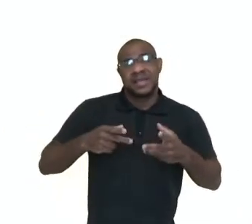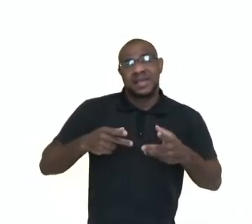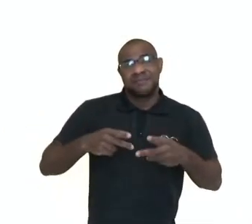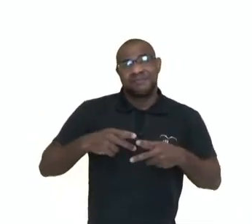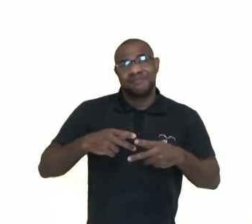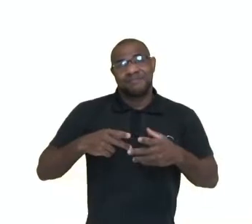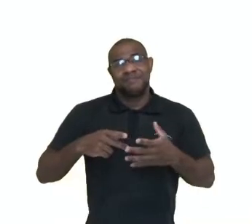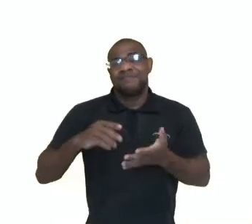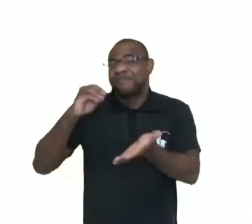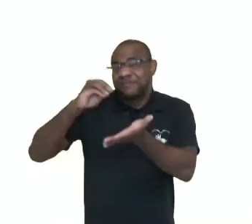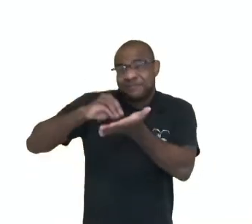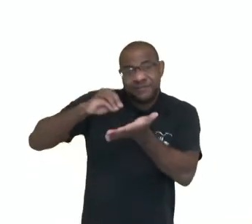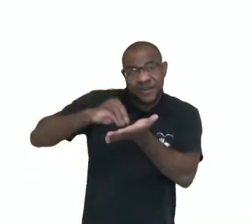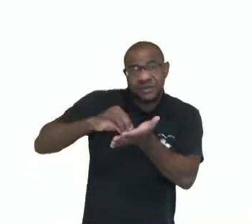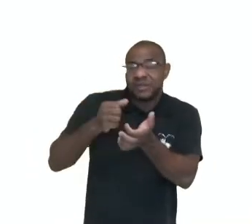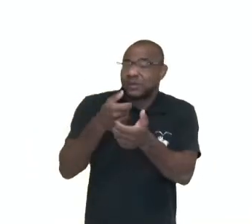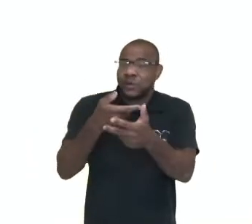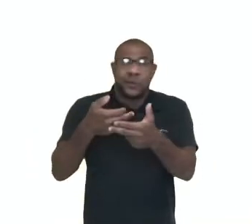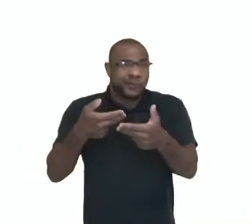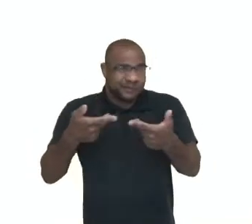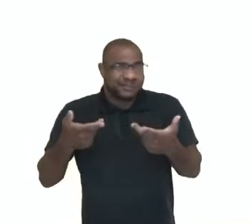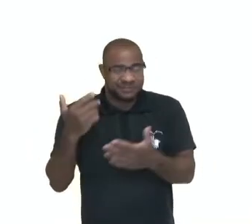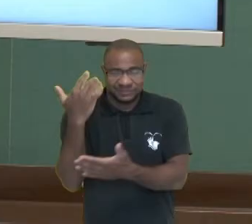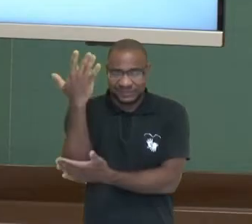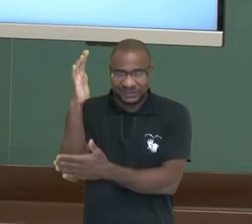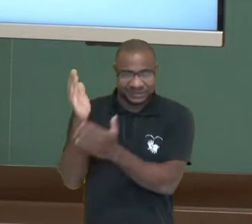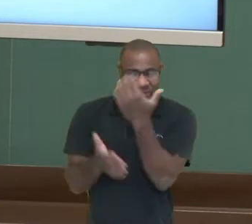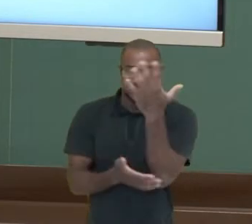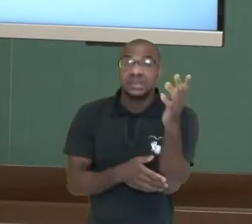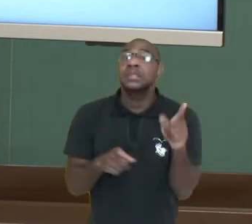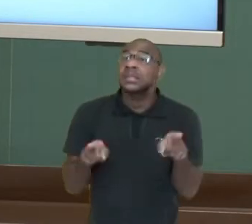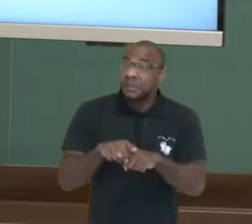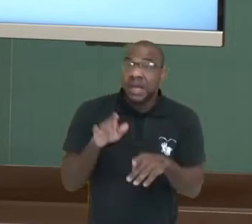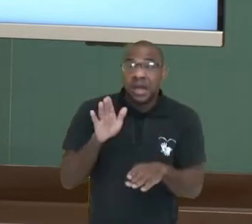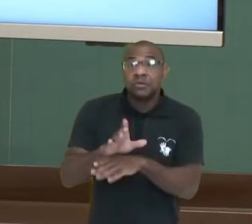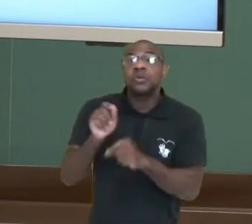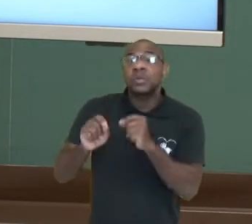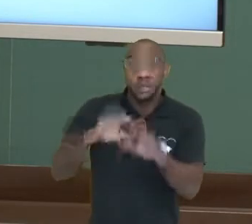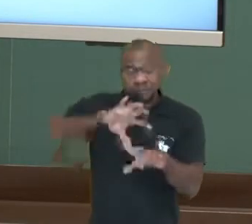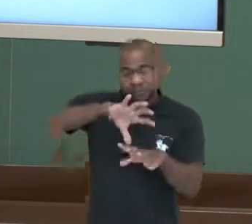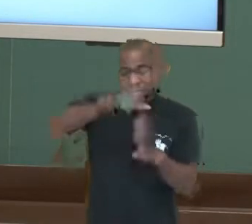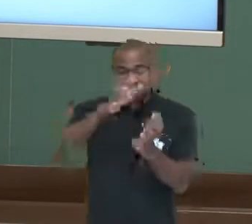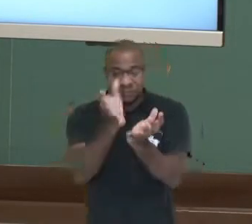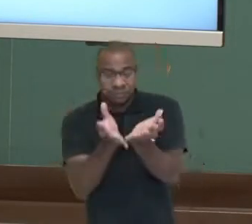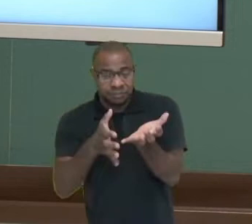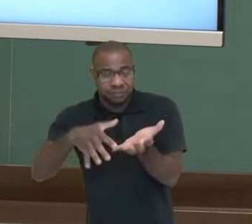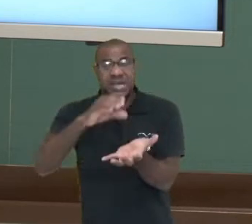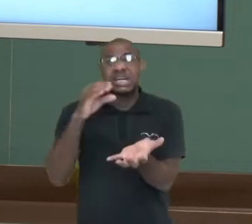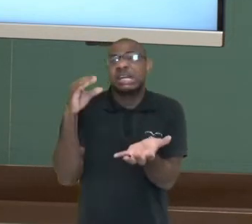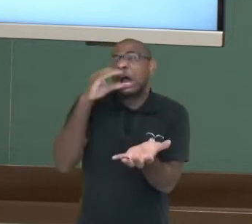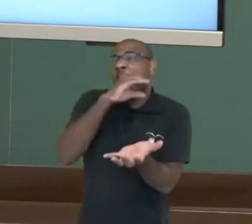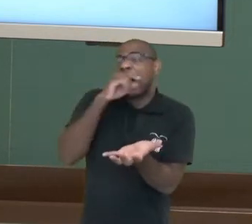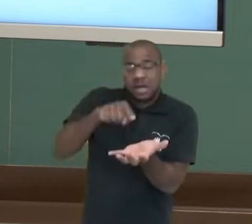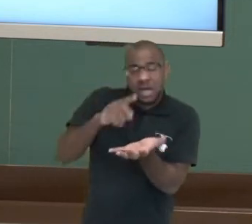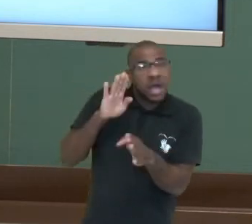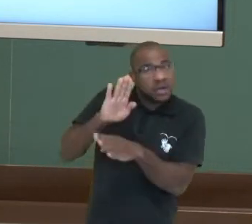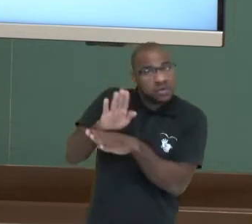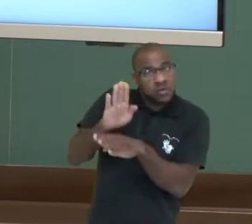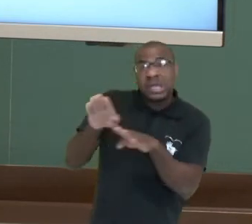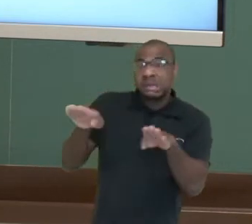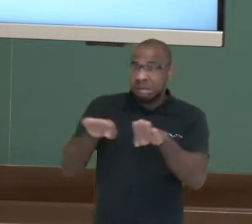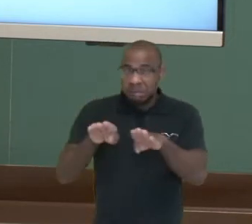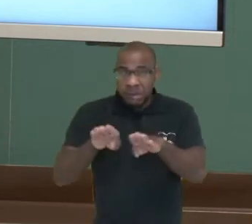vai contribuir inclusive para o aquecimento global, porque afinal de contas está retirando camadas importantes ali da